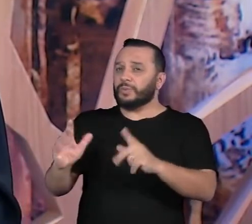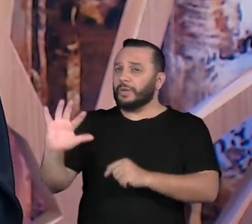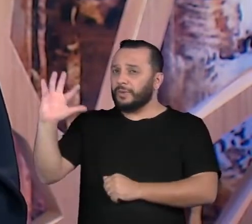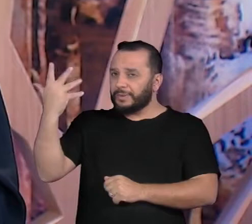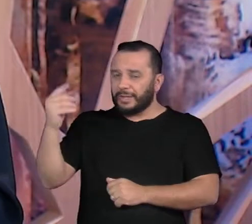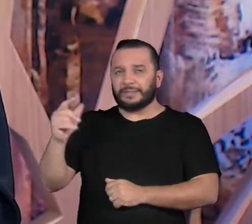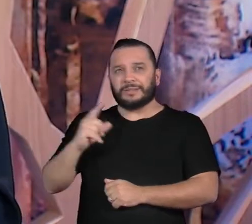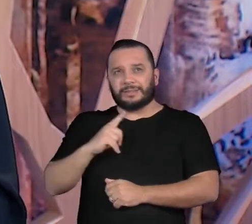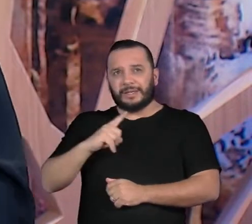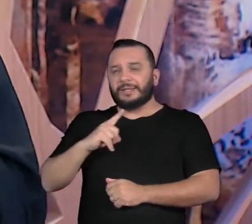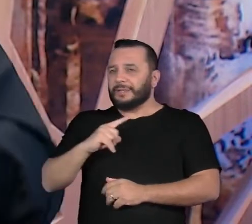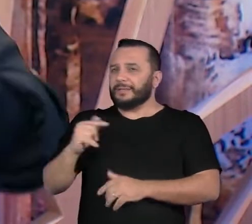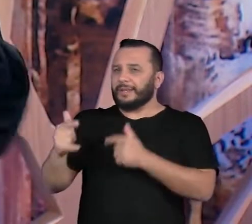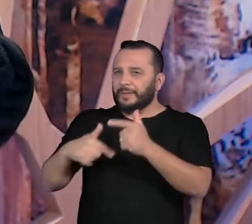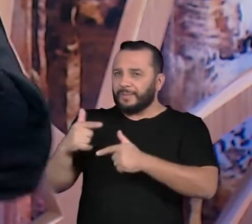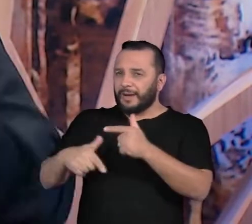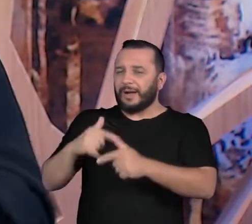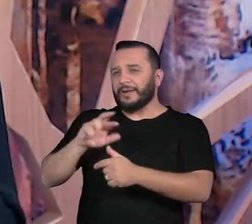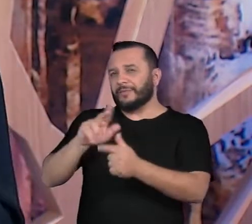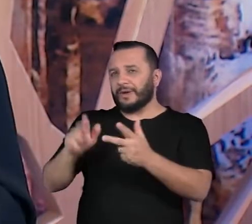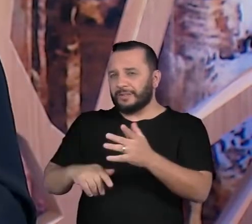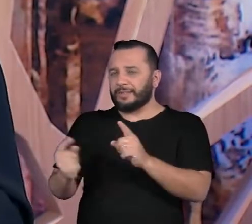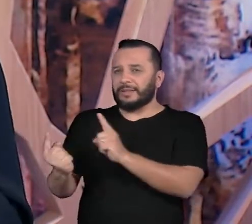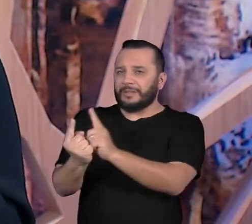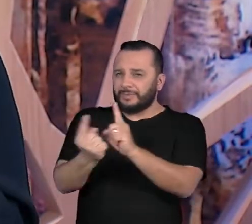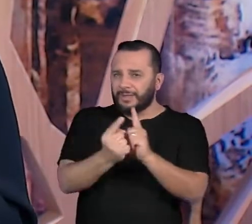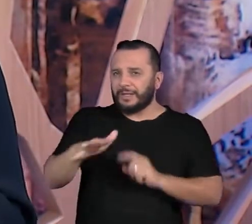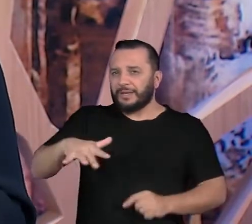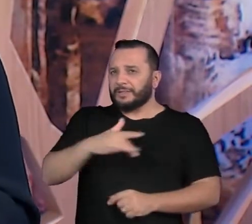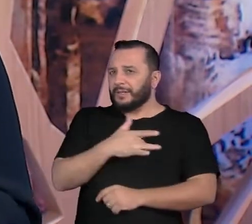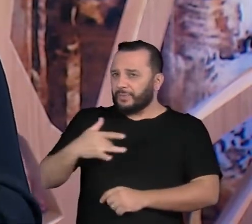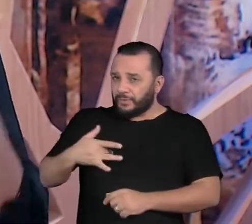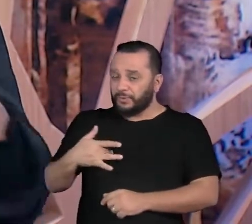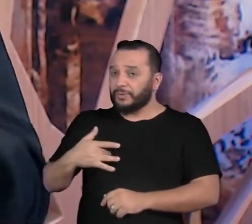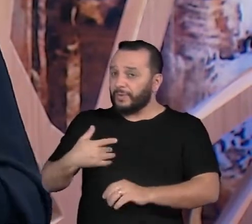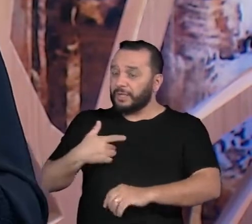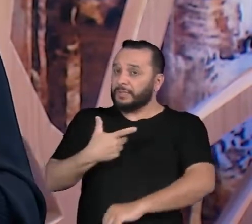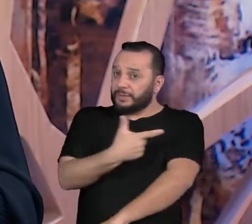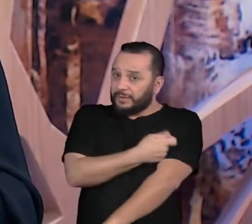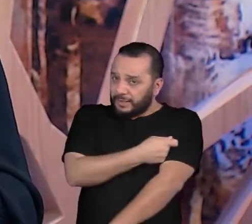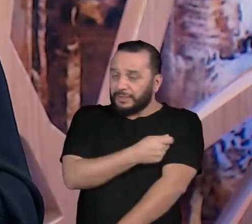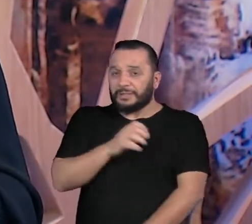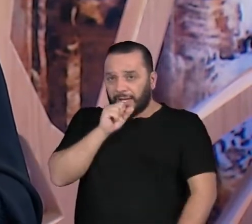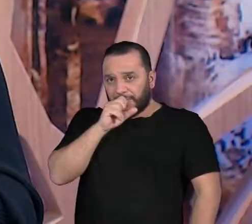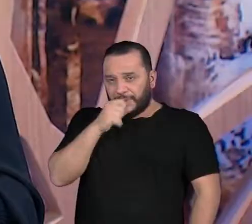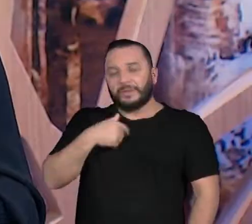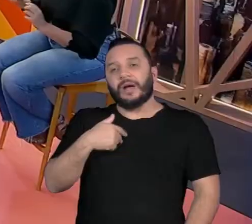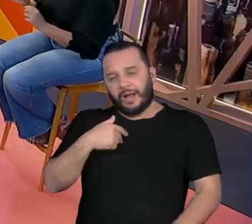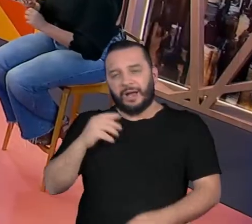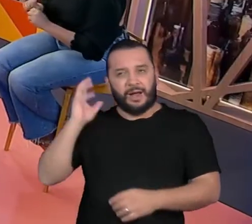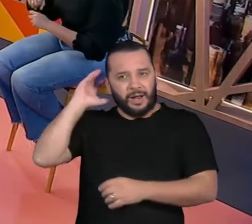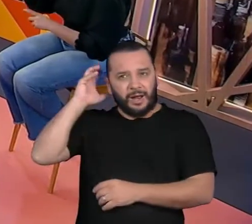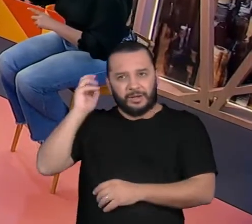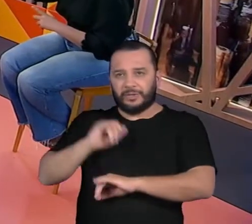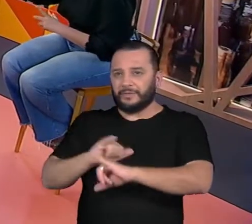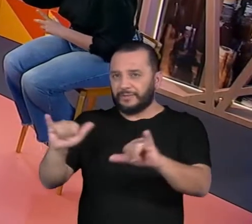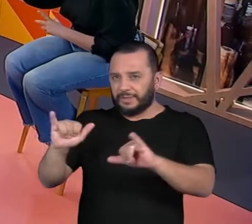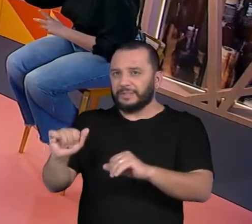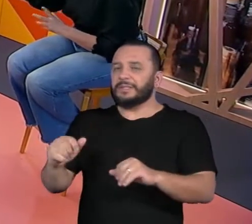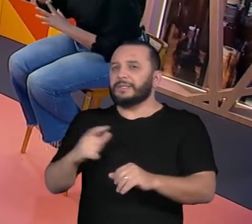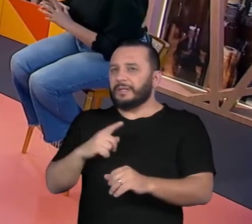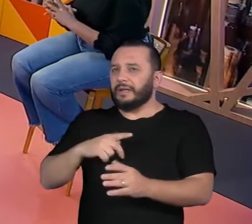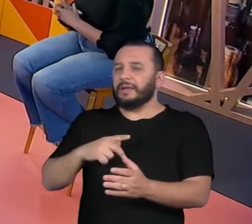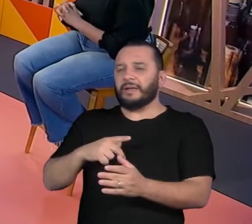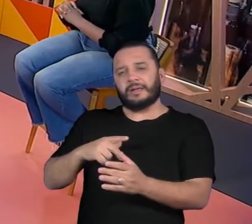desde o serviço, né, como ele falou, do postinho de saúde, se está funcionando, vai vacinar no sábado, a rádio comunitária, ela comunica. Desde o enterro de